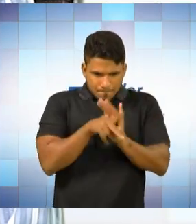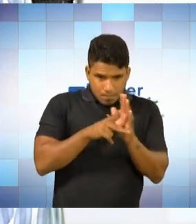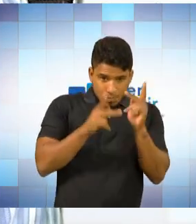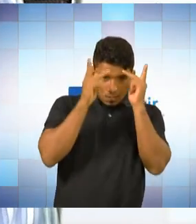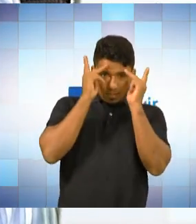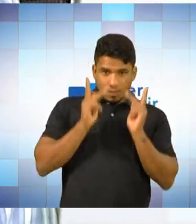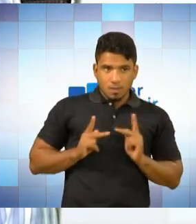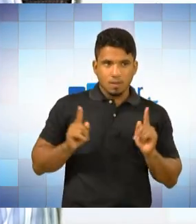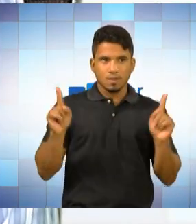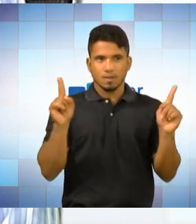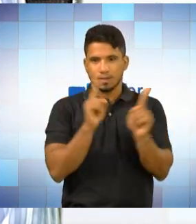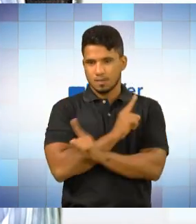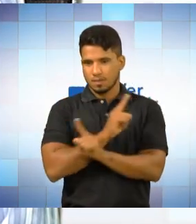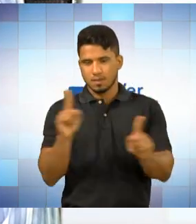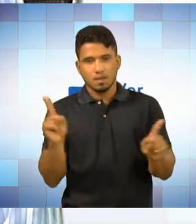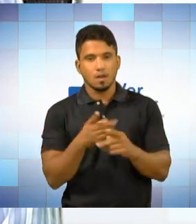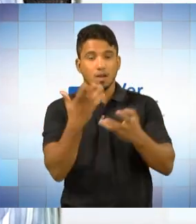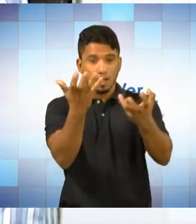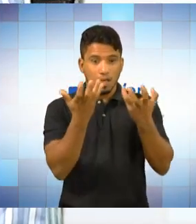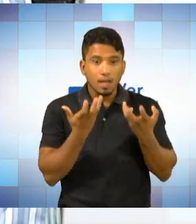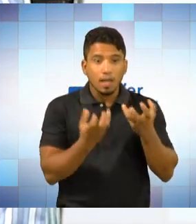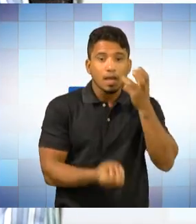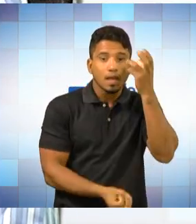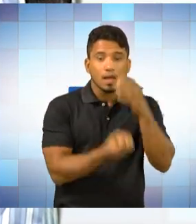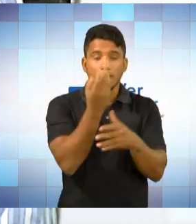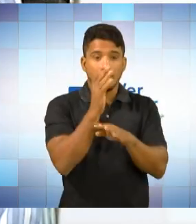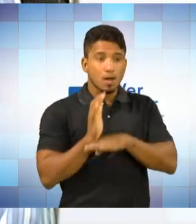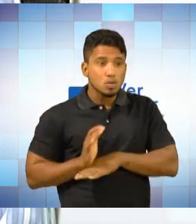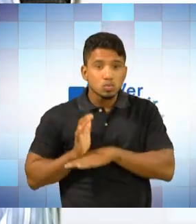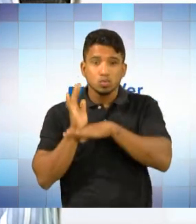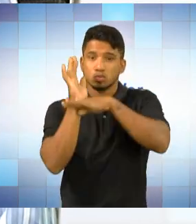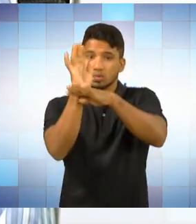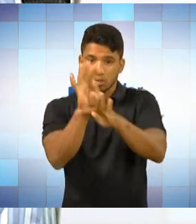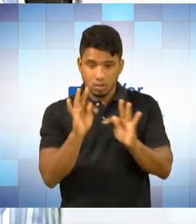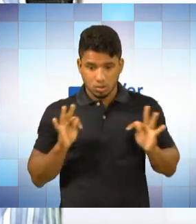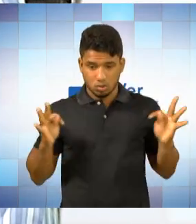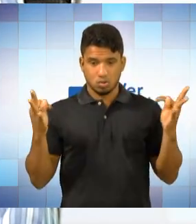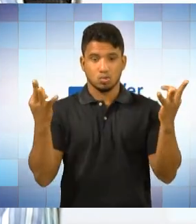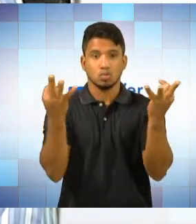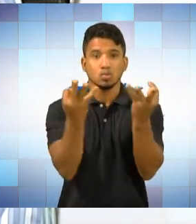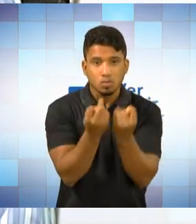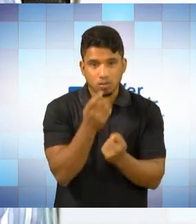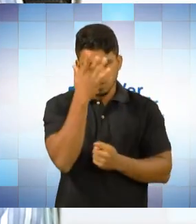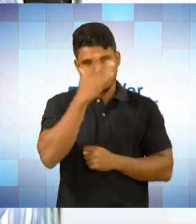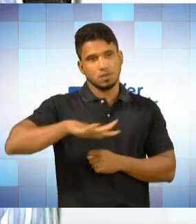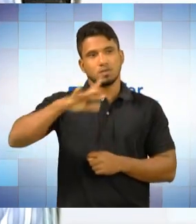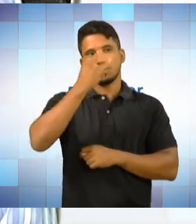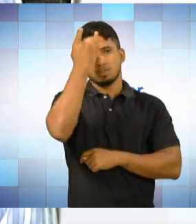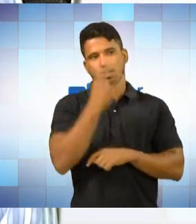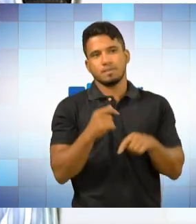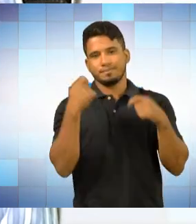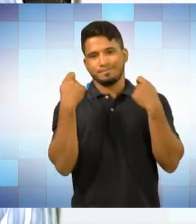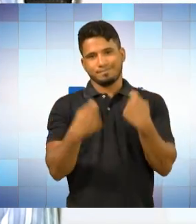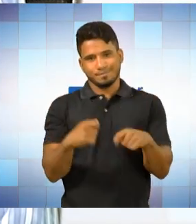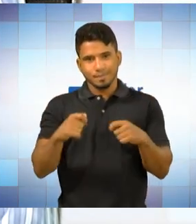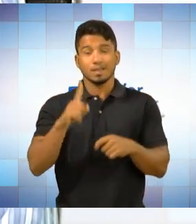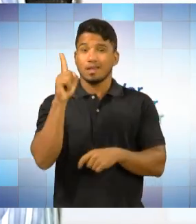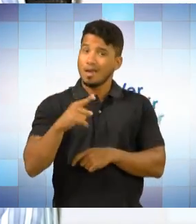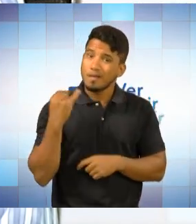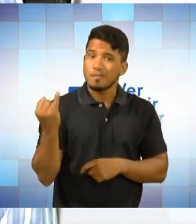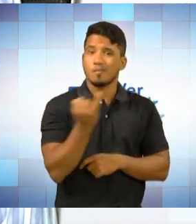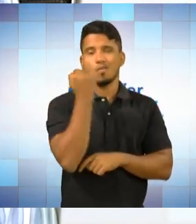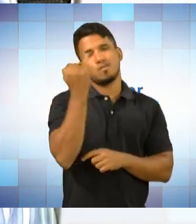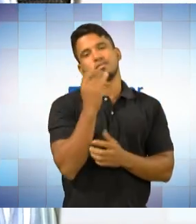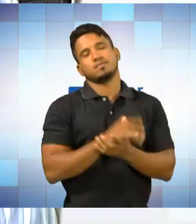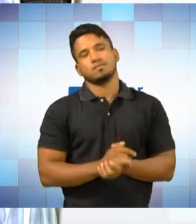Eles não precisavam dela para sobreviver. Eles tinham a visão humanística, uma visão social muito grande, que eles